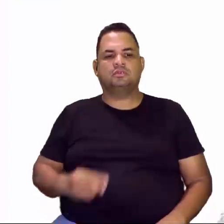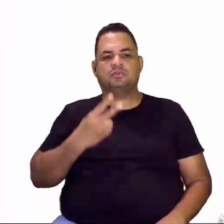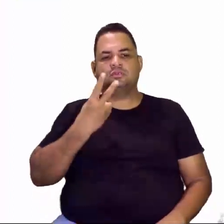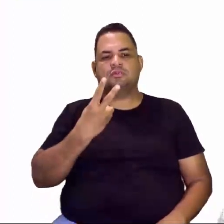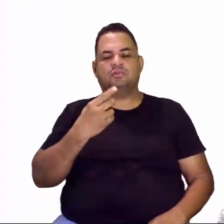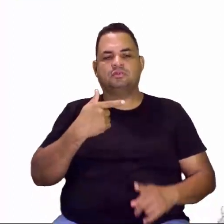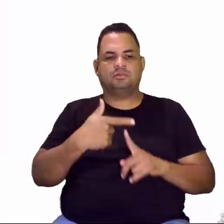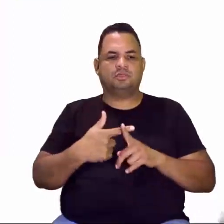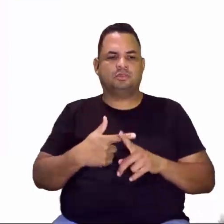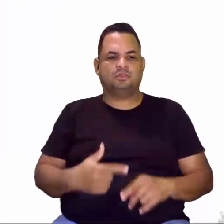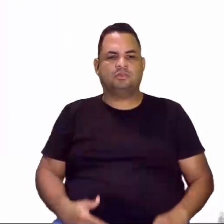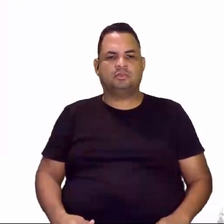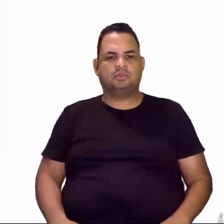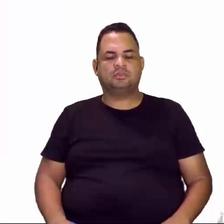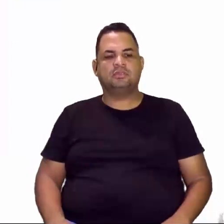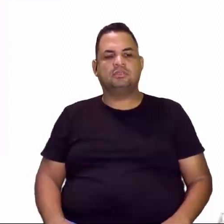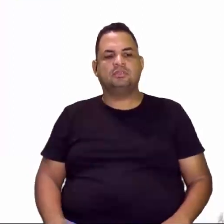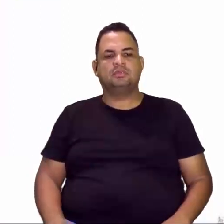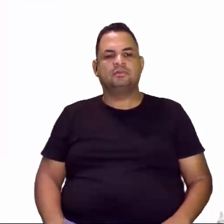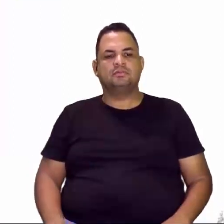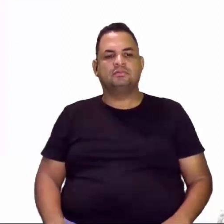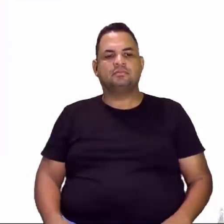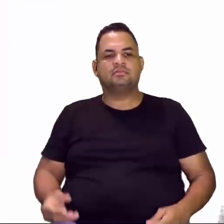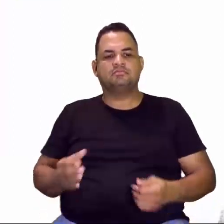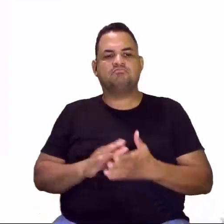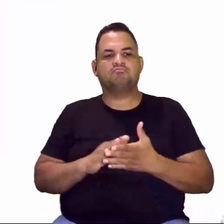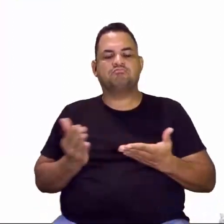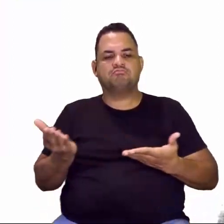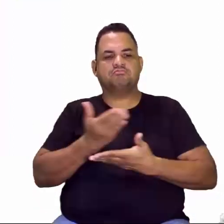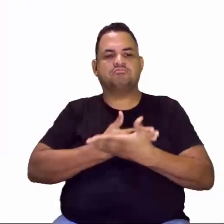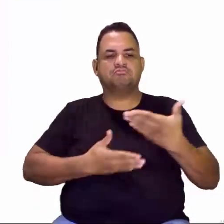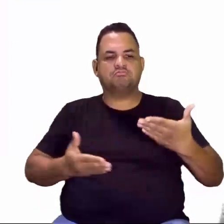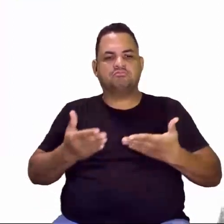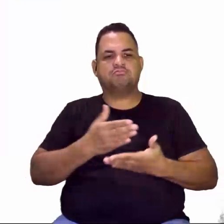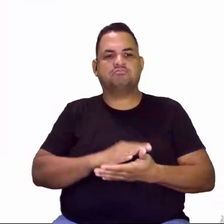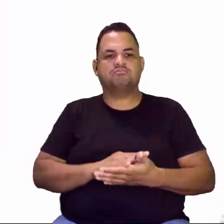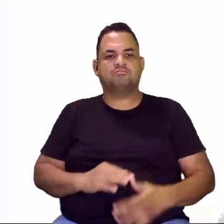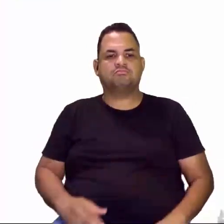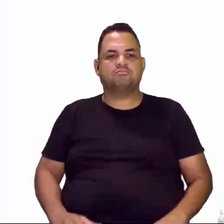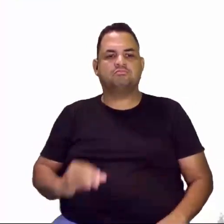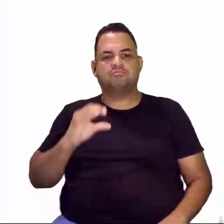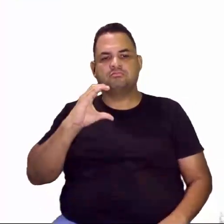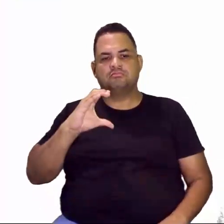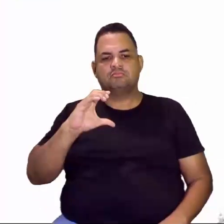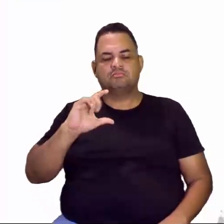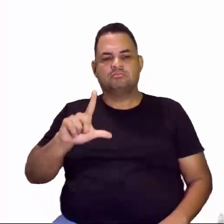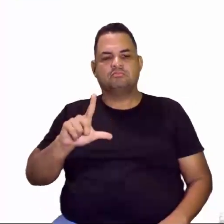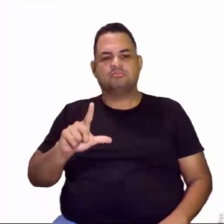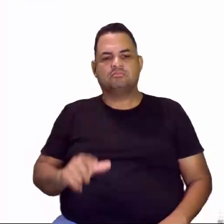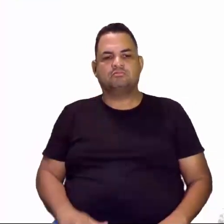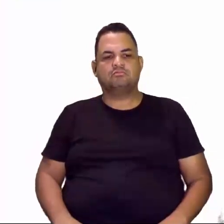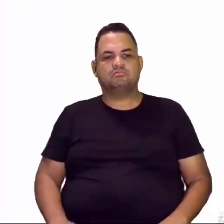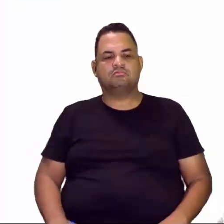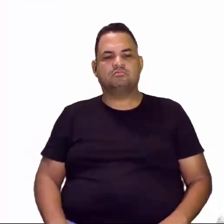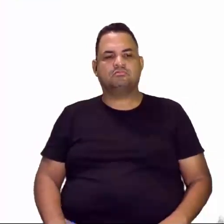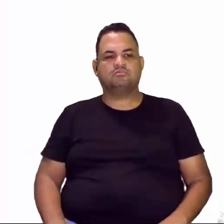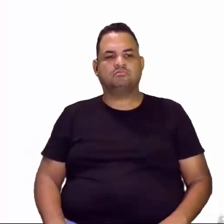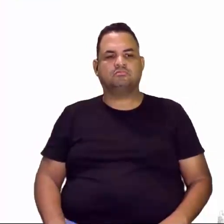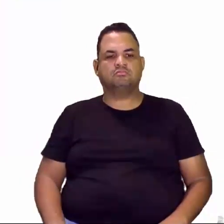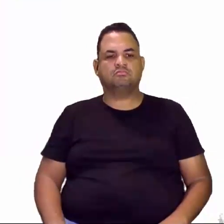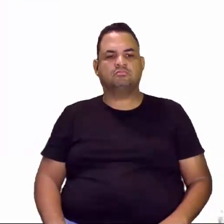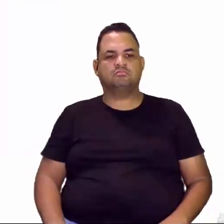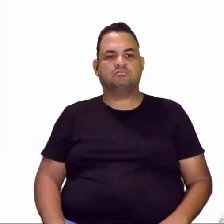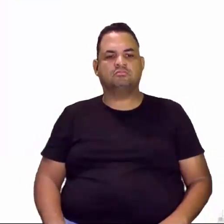de 2+. Está interagindo com quem aí? Com o cloreto. É um